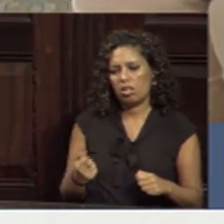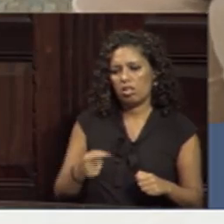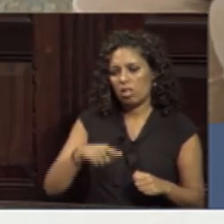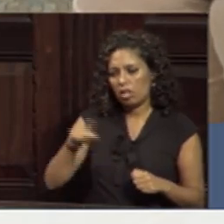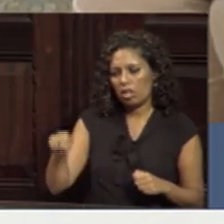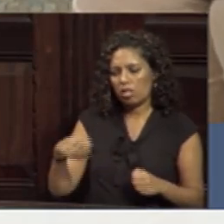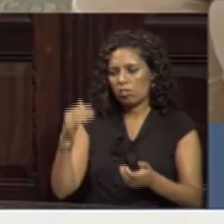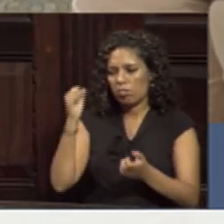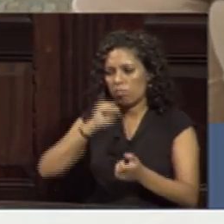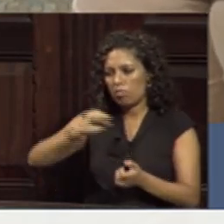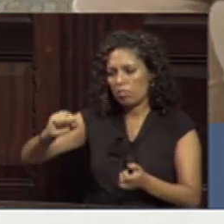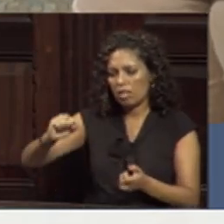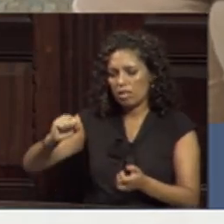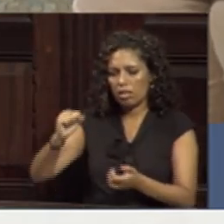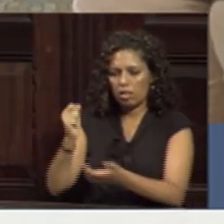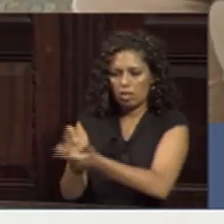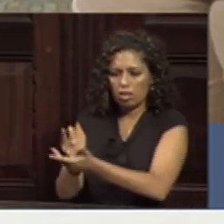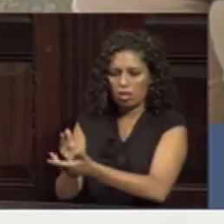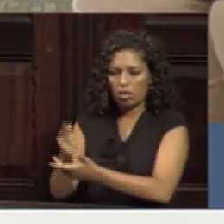a Marielle.